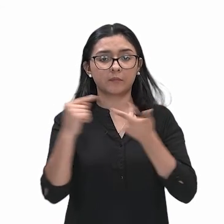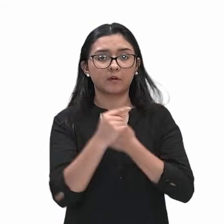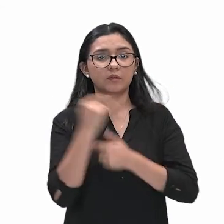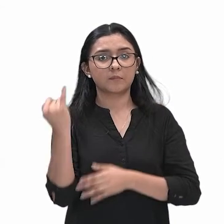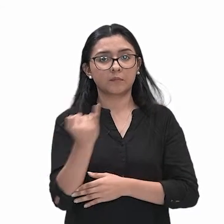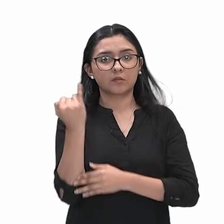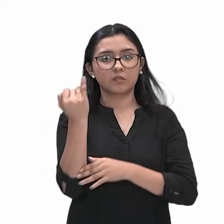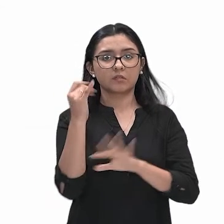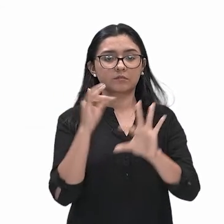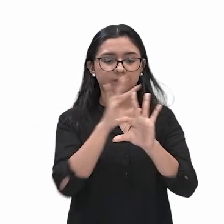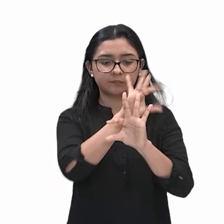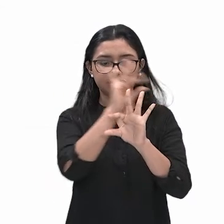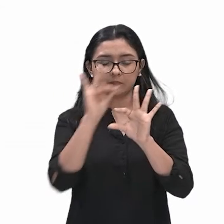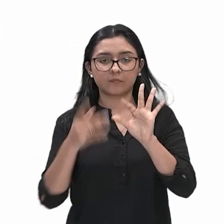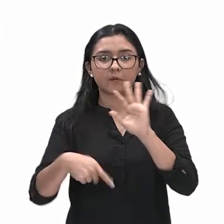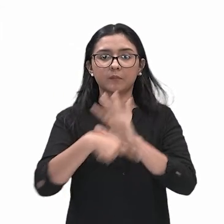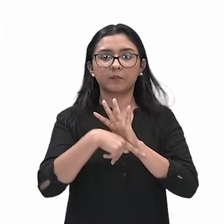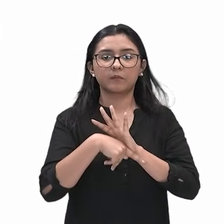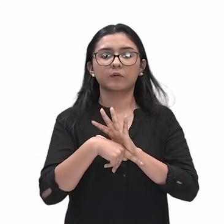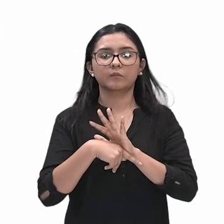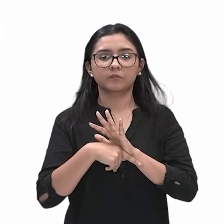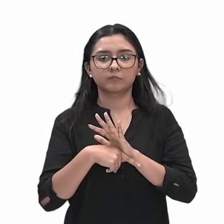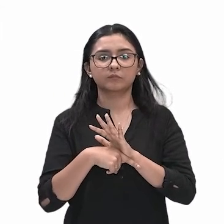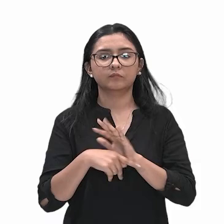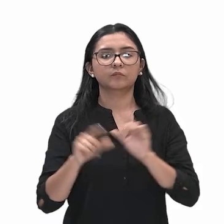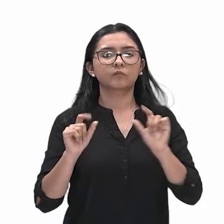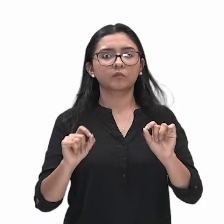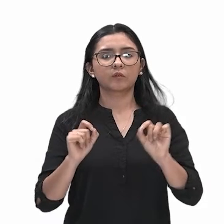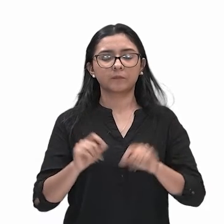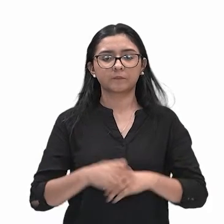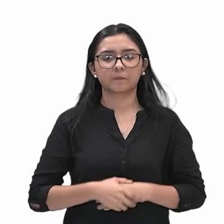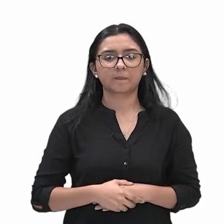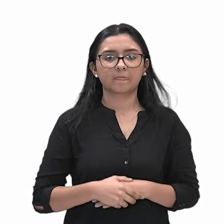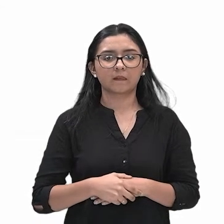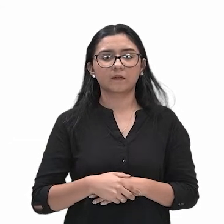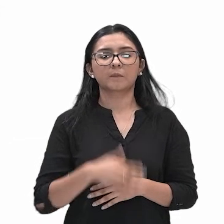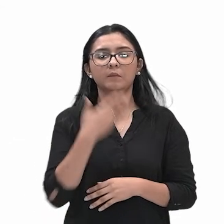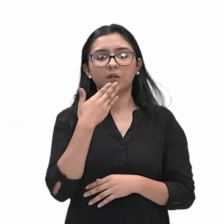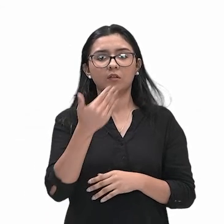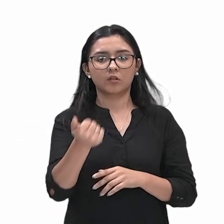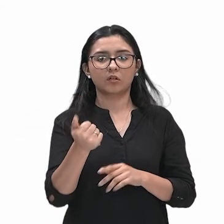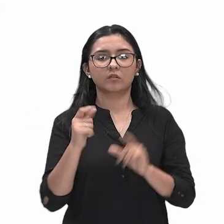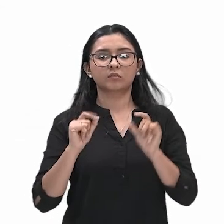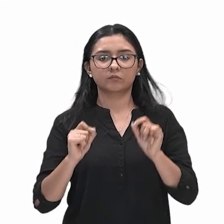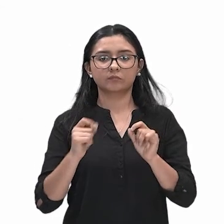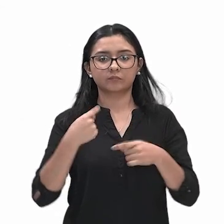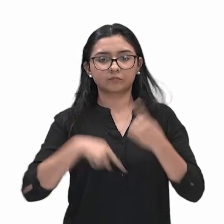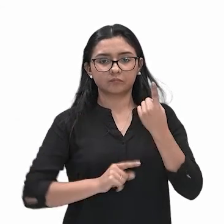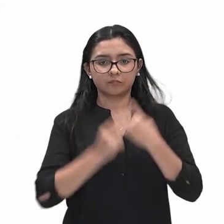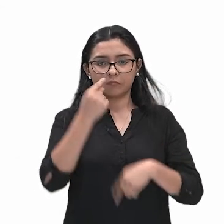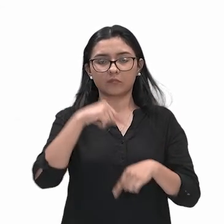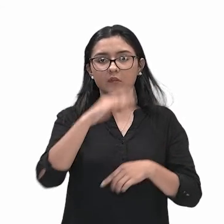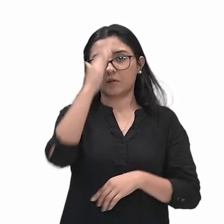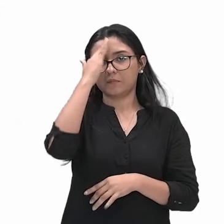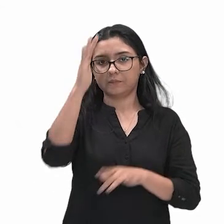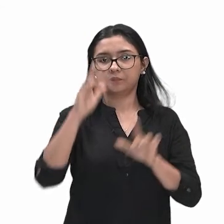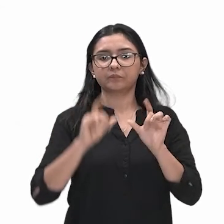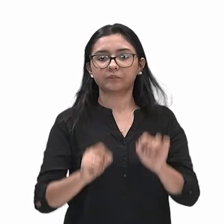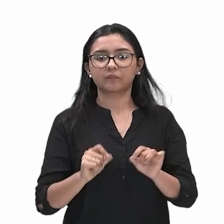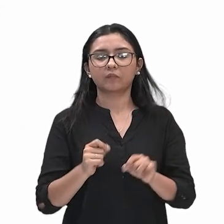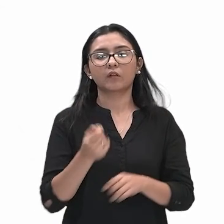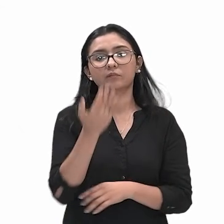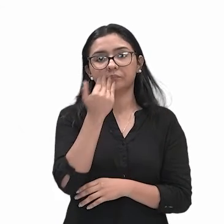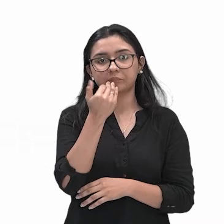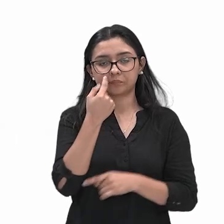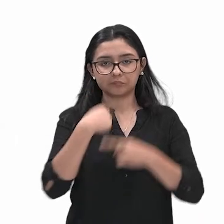importantes, né, no nosso processo ali de aumento da velocidade das reações, principalmente quando se trata de digestão,